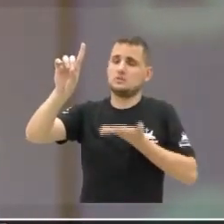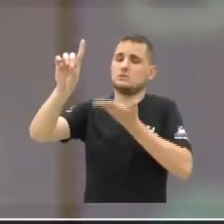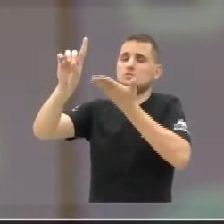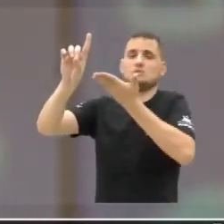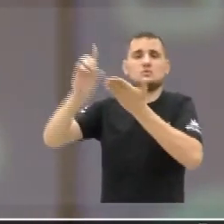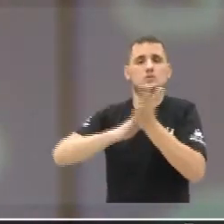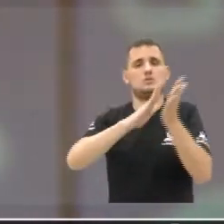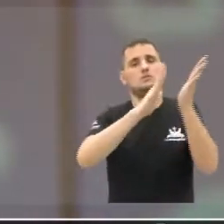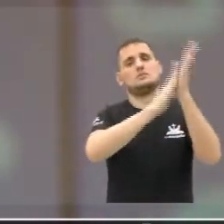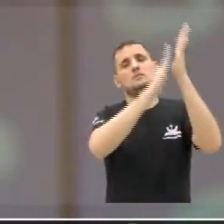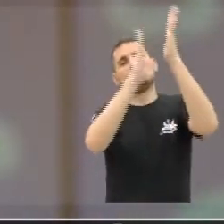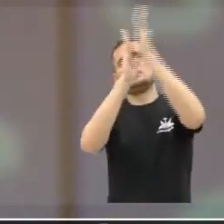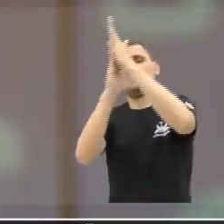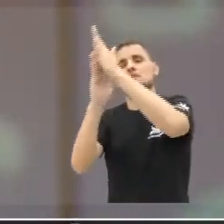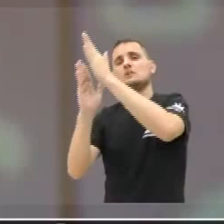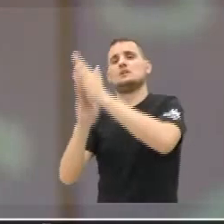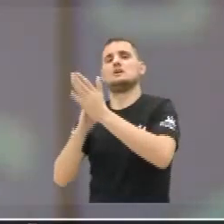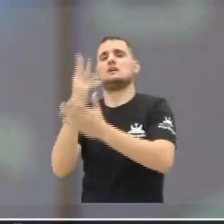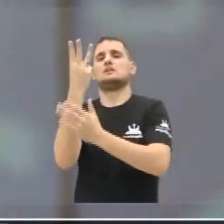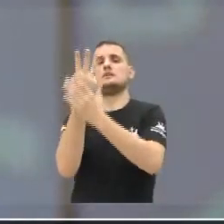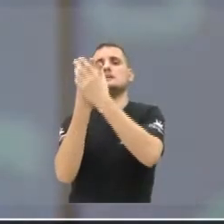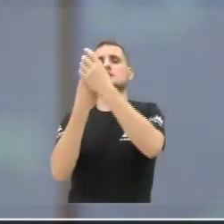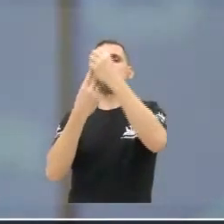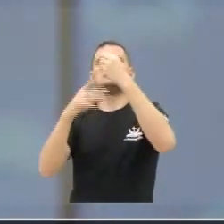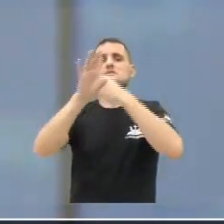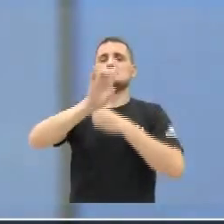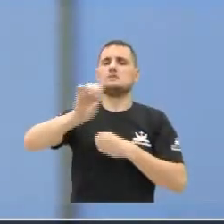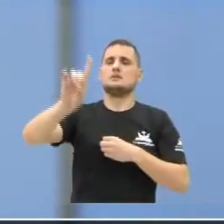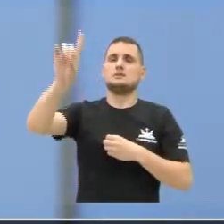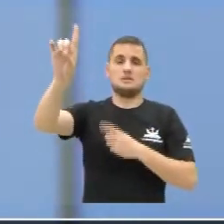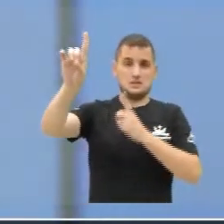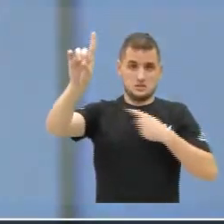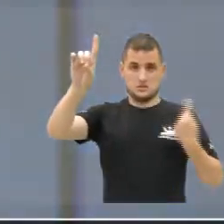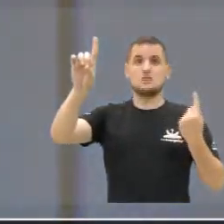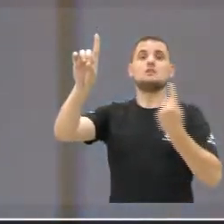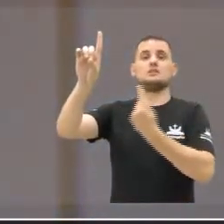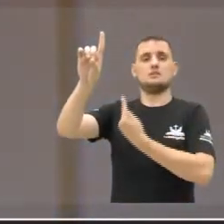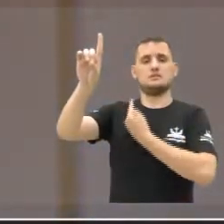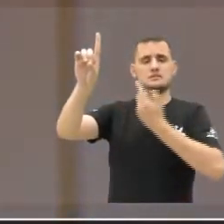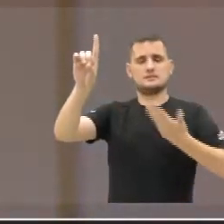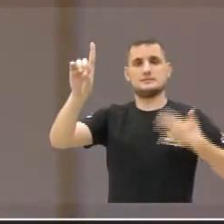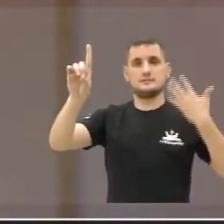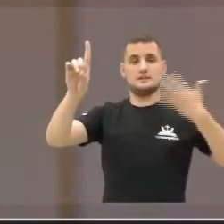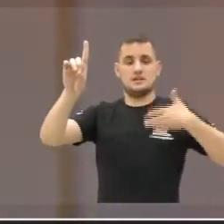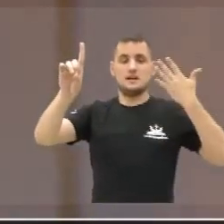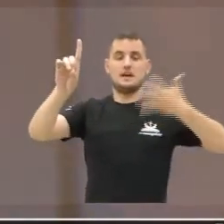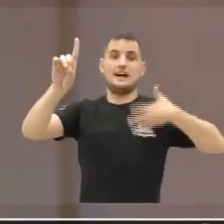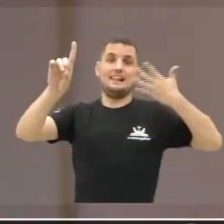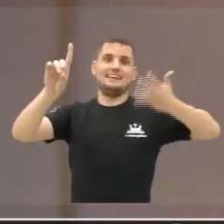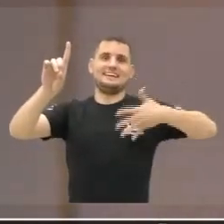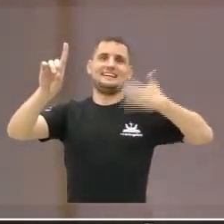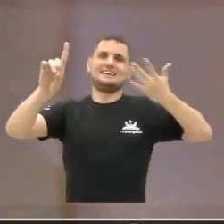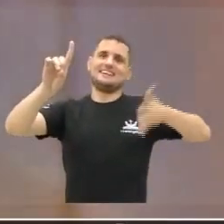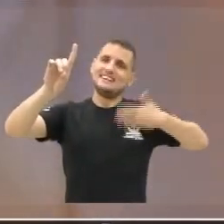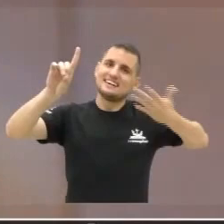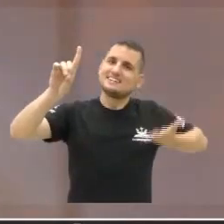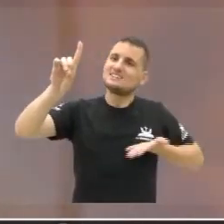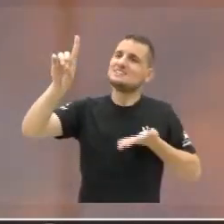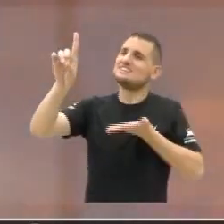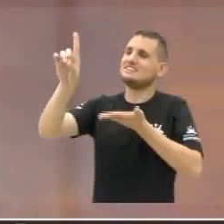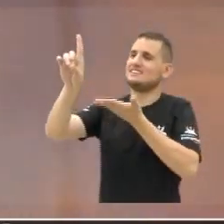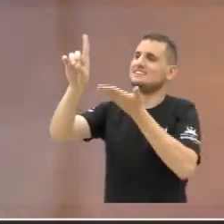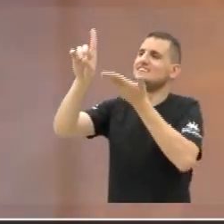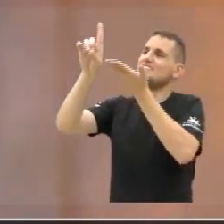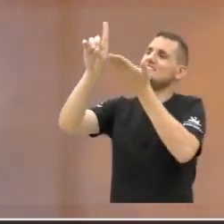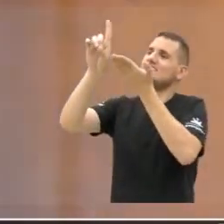alegria no louvor ao Deus uno e trino Deus, alegria no